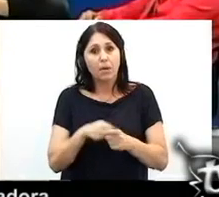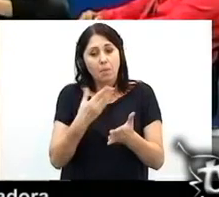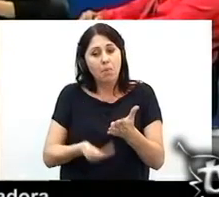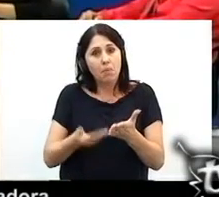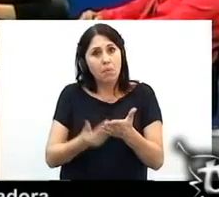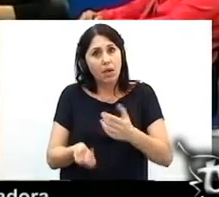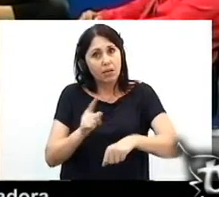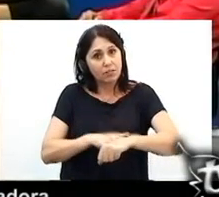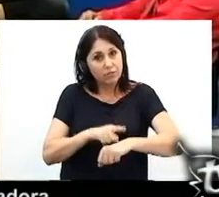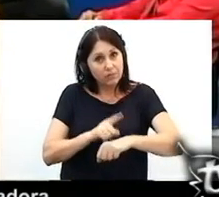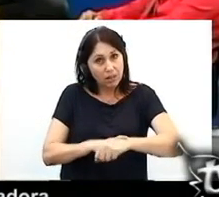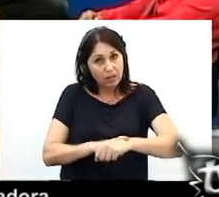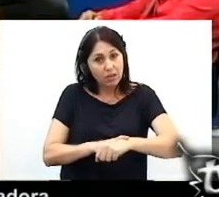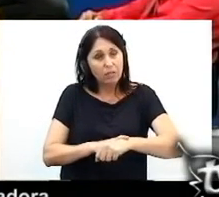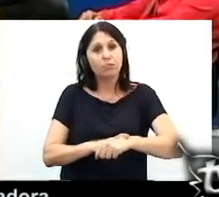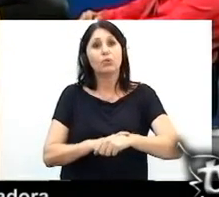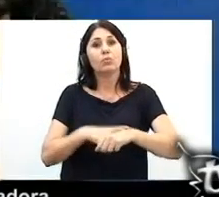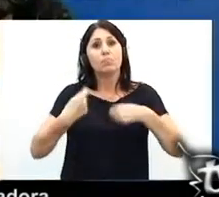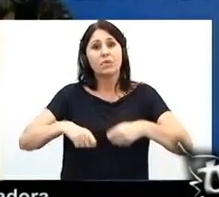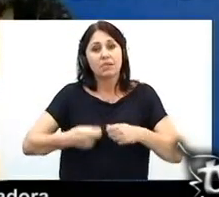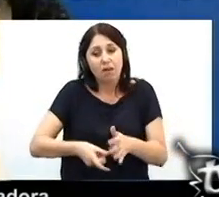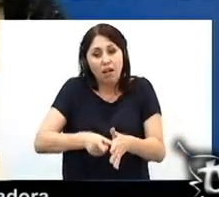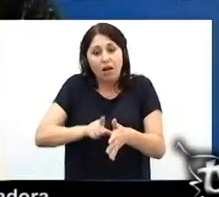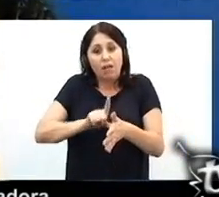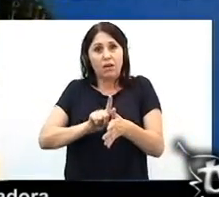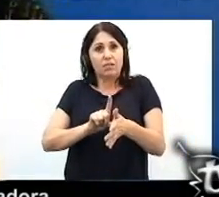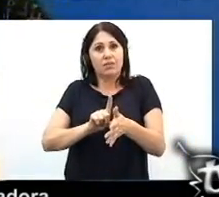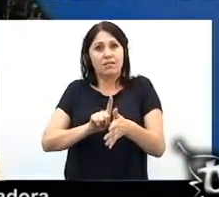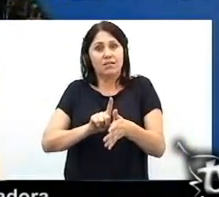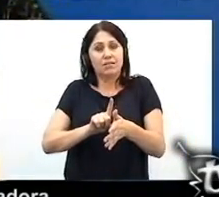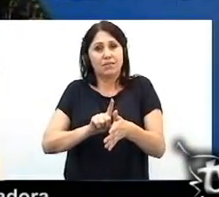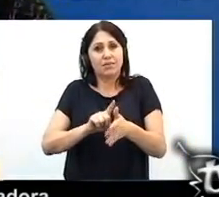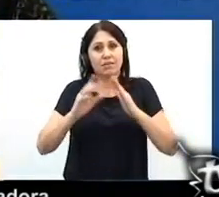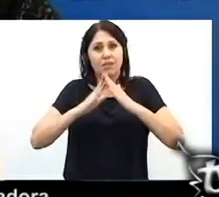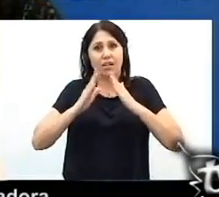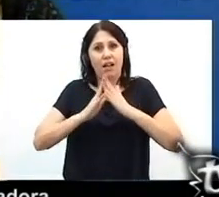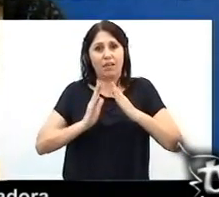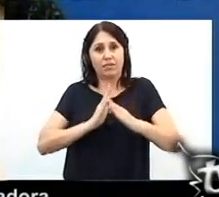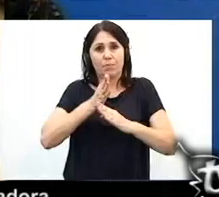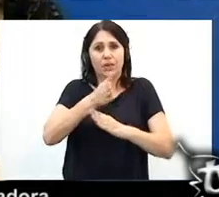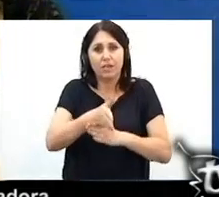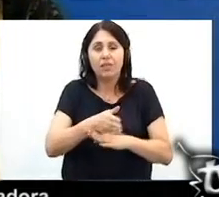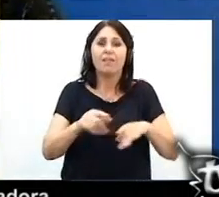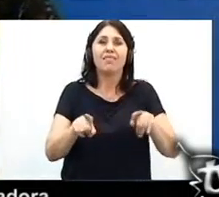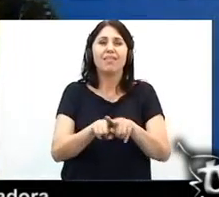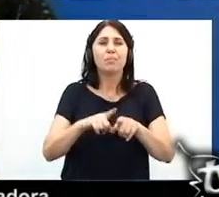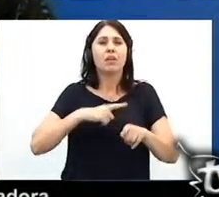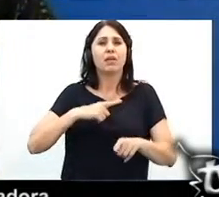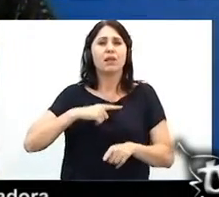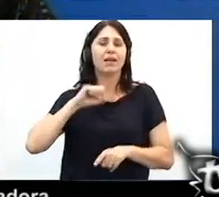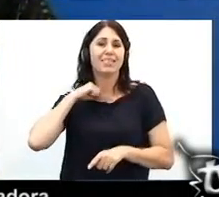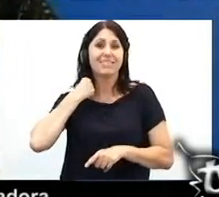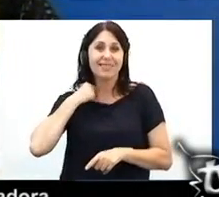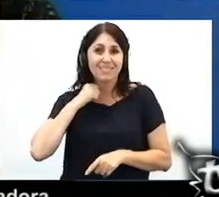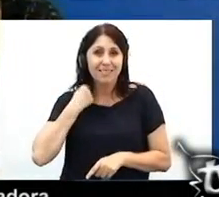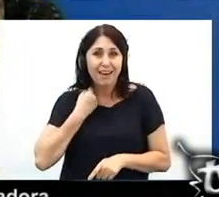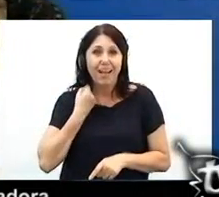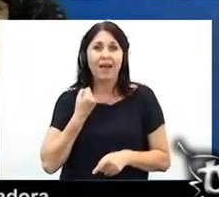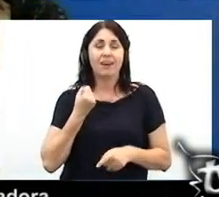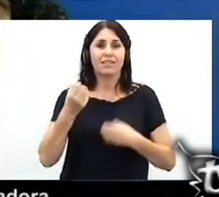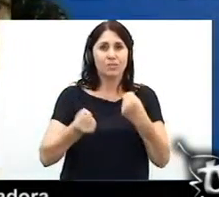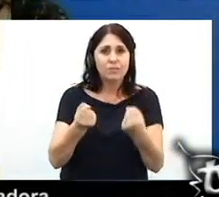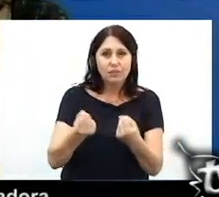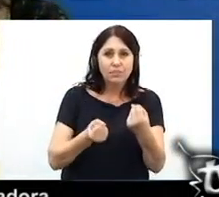questão do automóvel como primazia de deslocamento no perímetro urbano. Isso é um custo de tempo, não é? Porque se perde muito